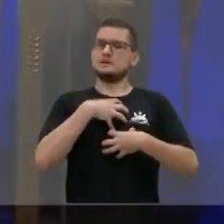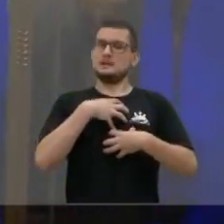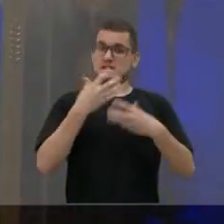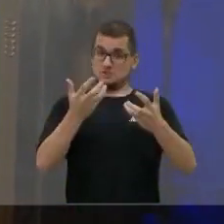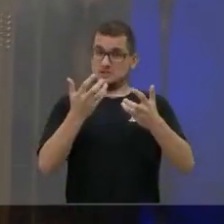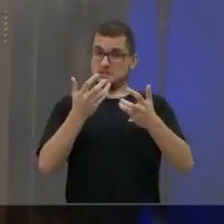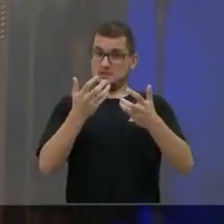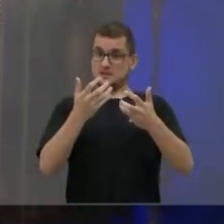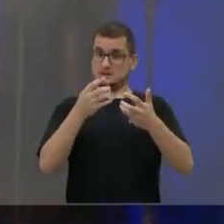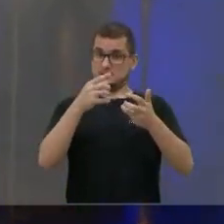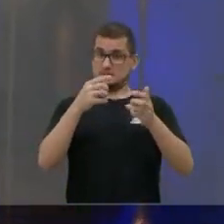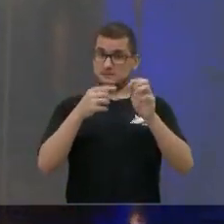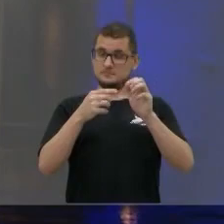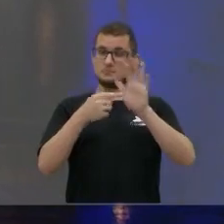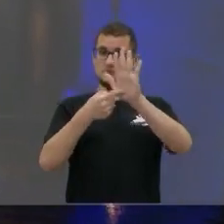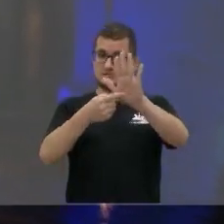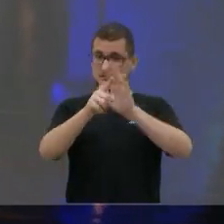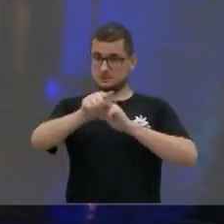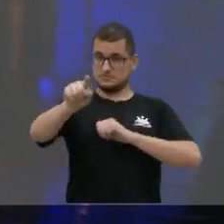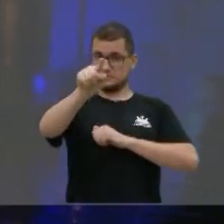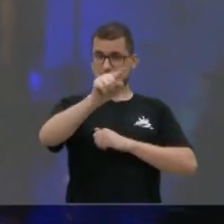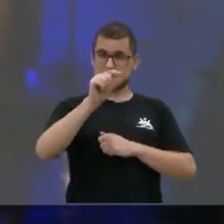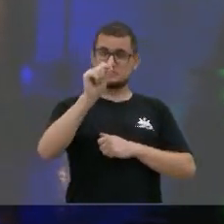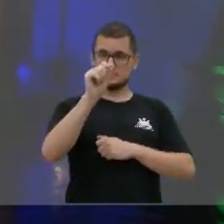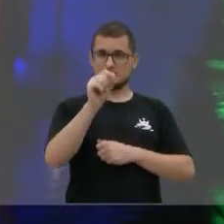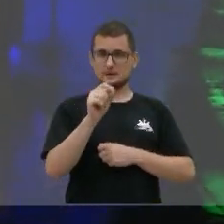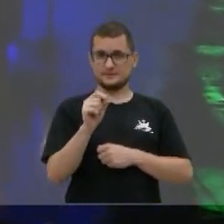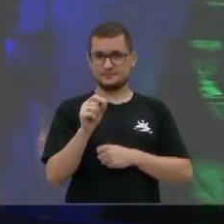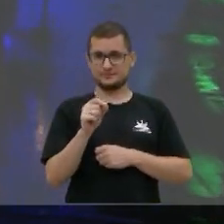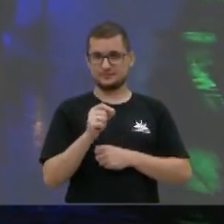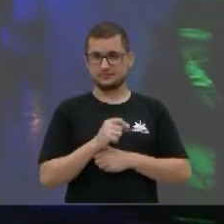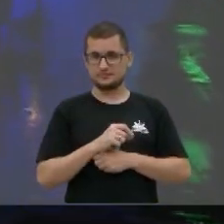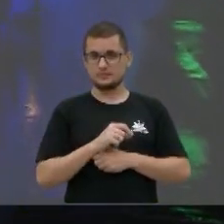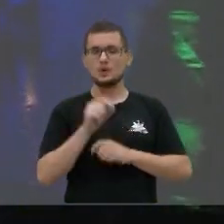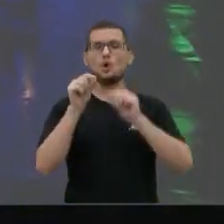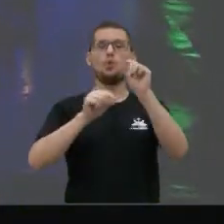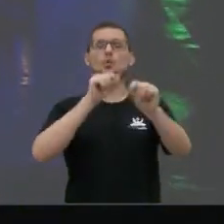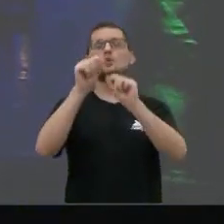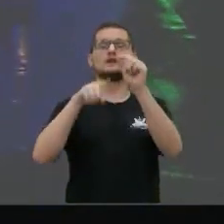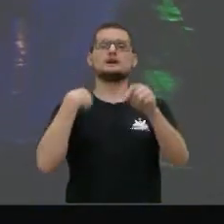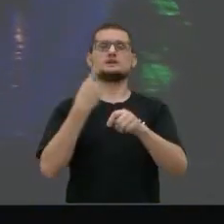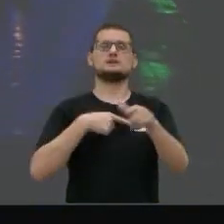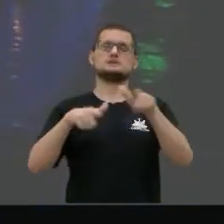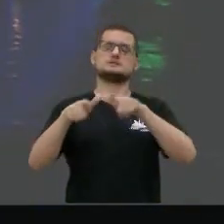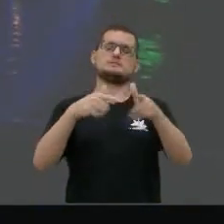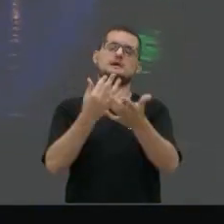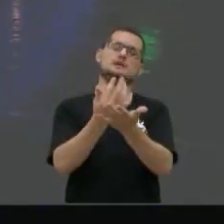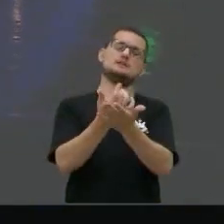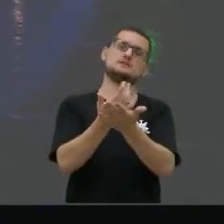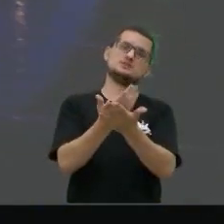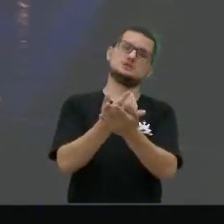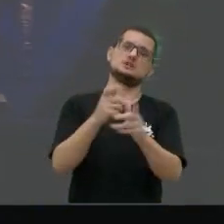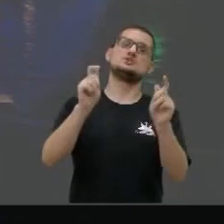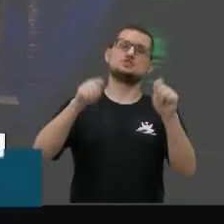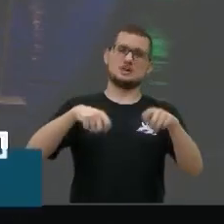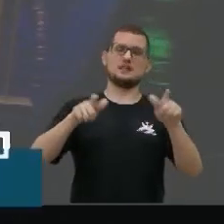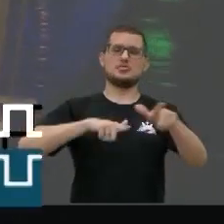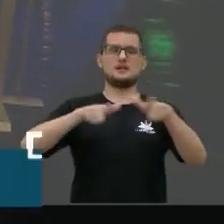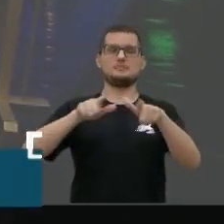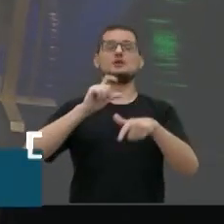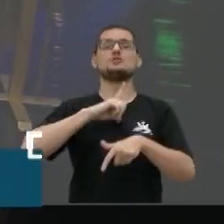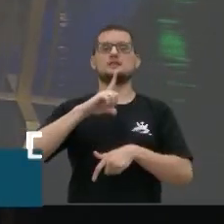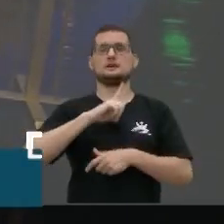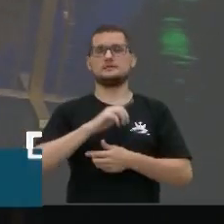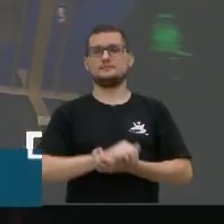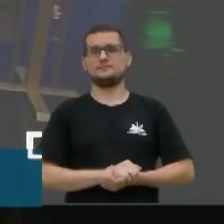queria dizer a você, o que já fez a obra evangelizar é preciso.